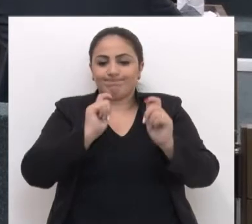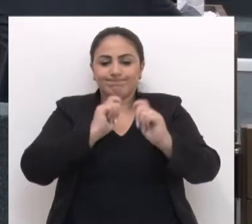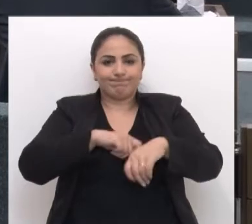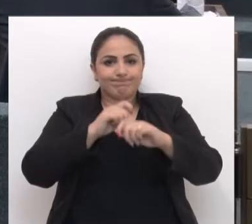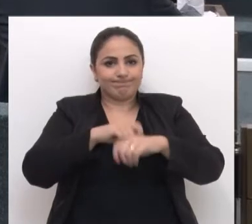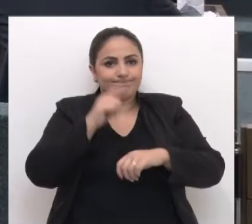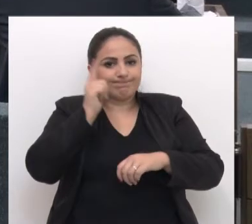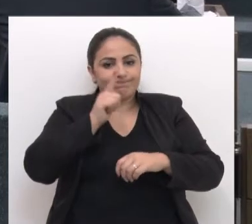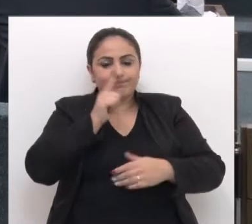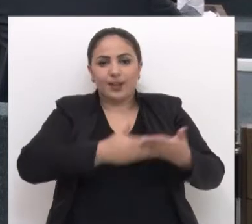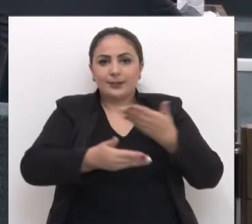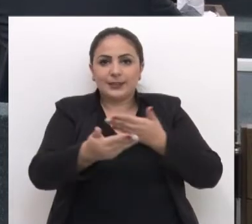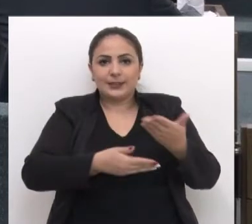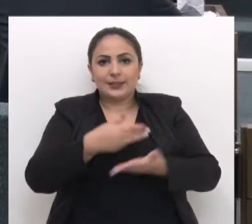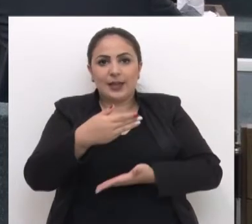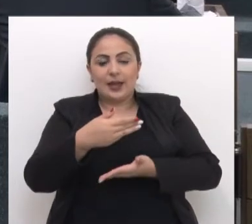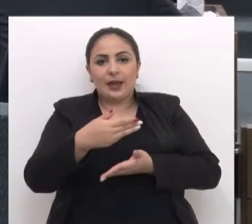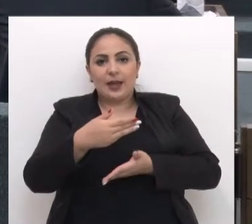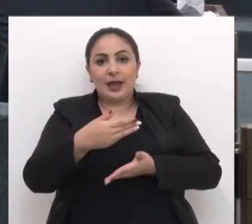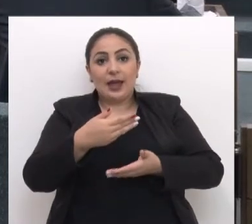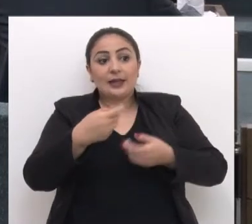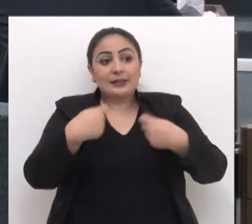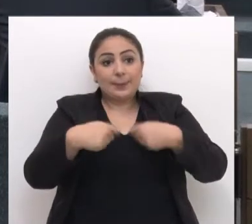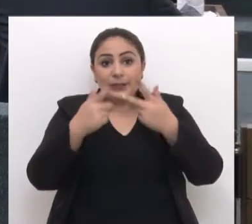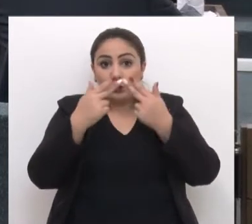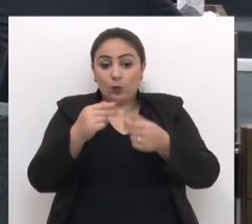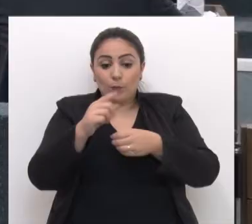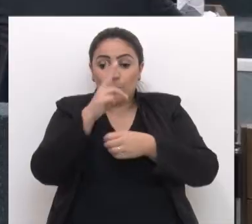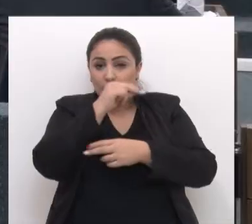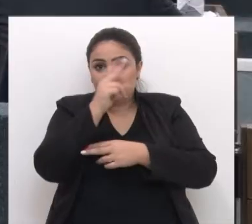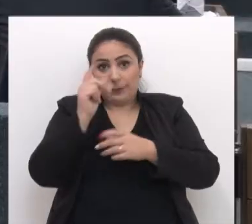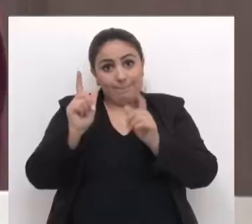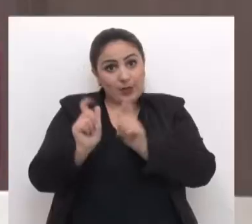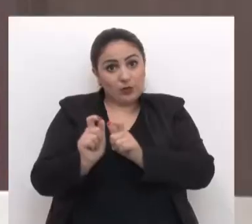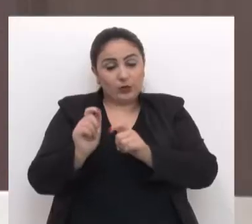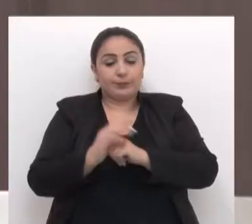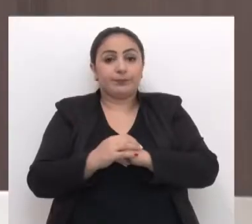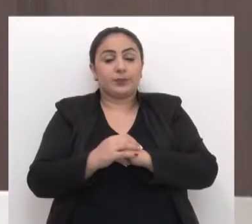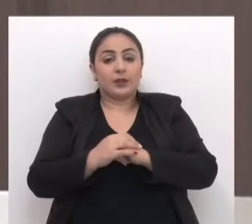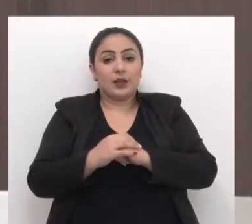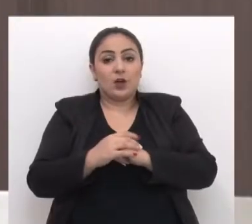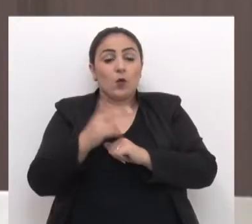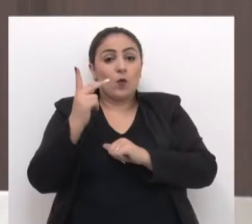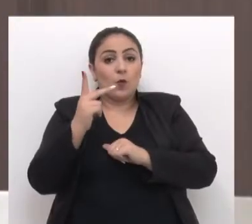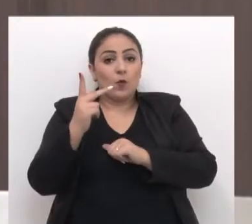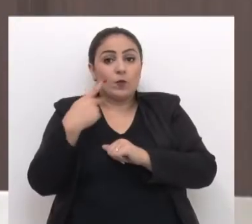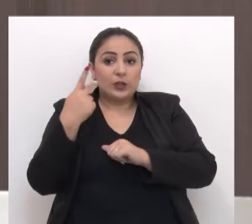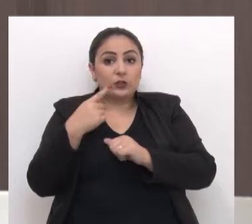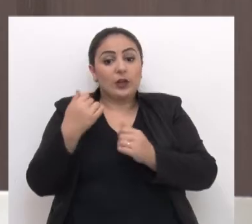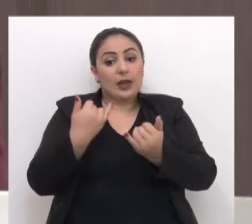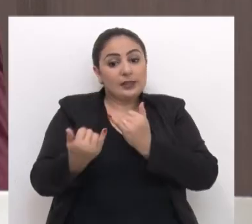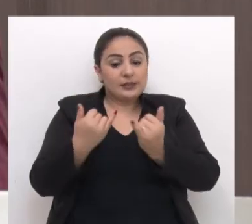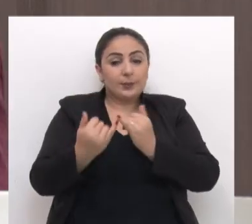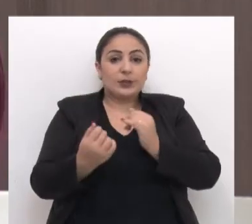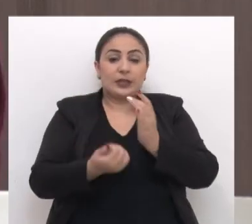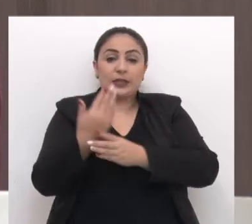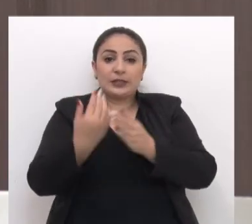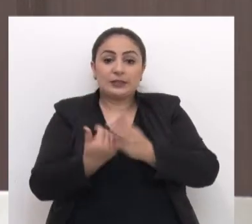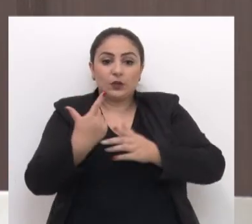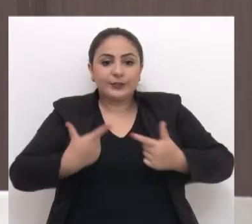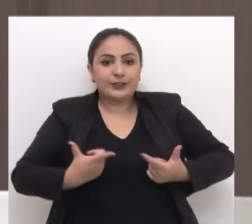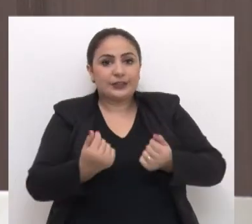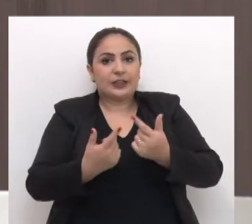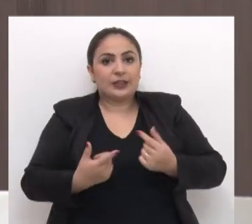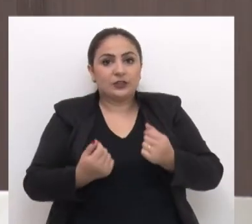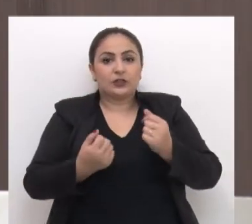terão capacidade para atender a demanda de municípios menores. O parlamentar trouxe exemplo e falou da geração